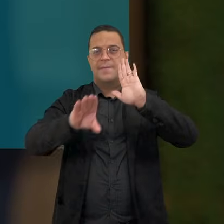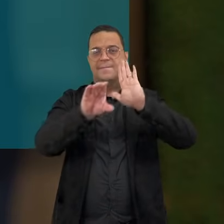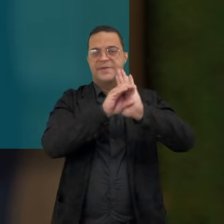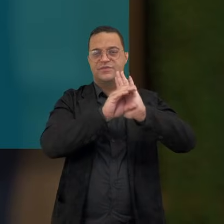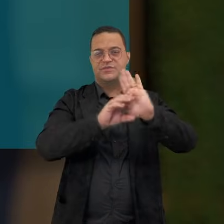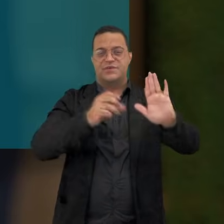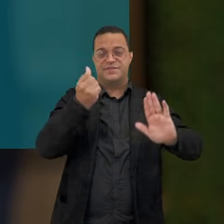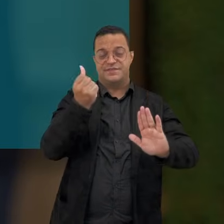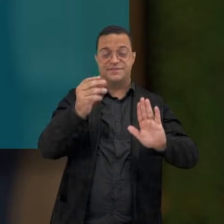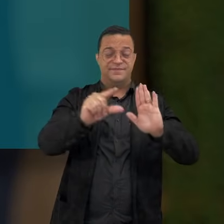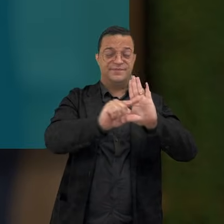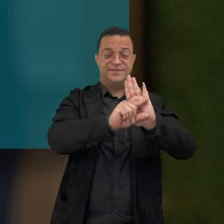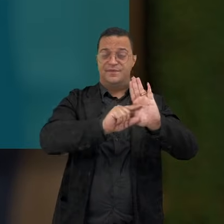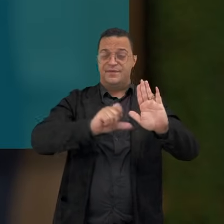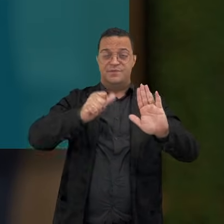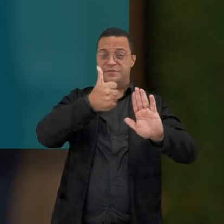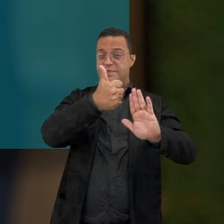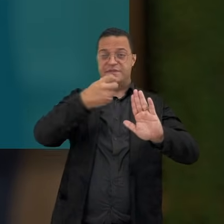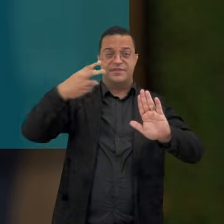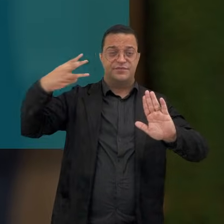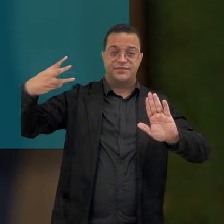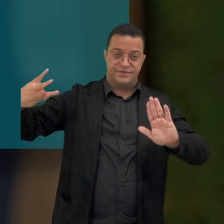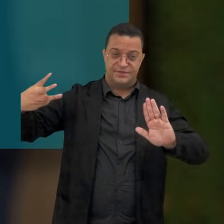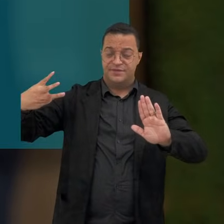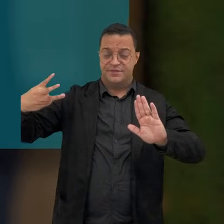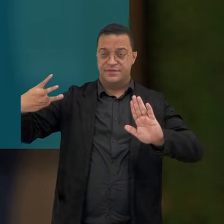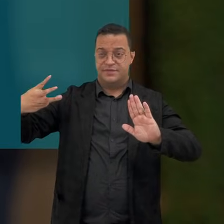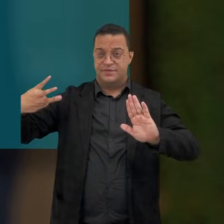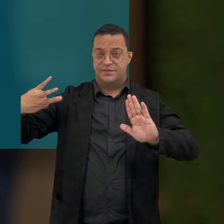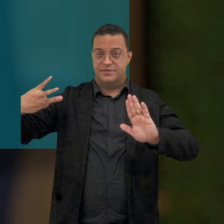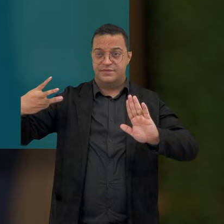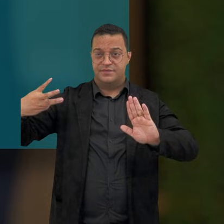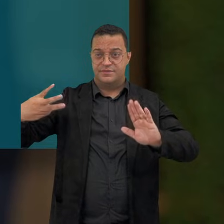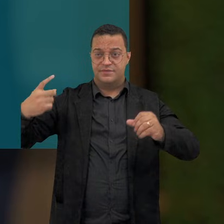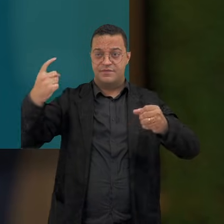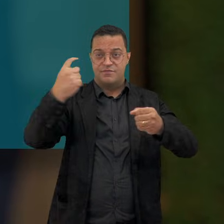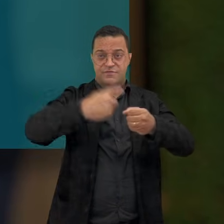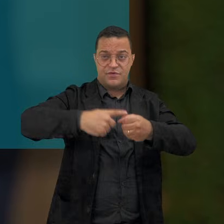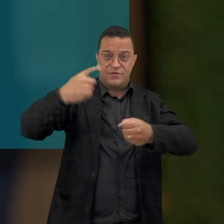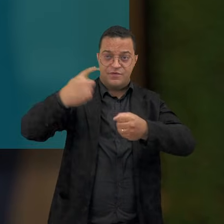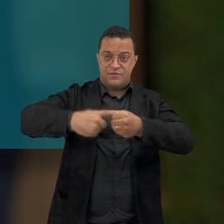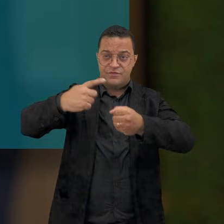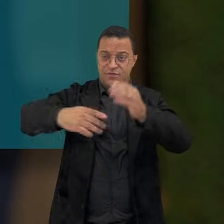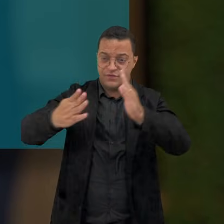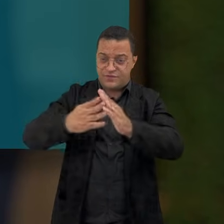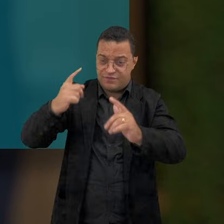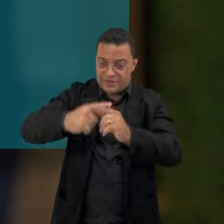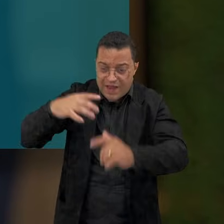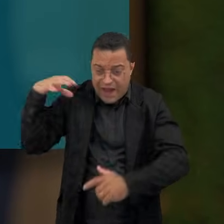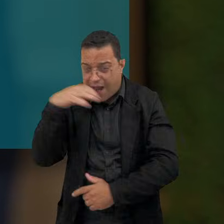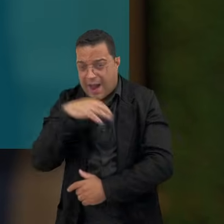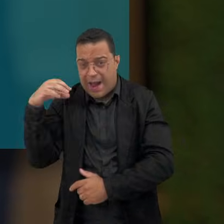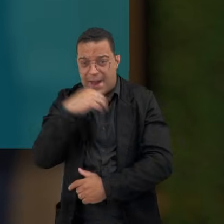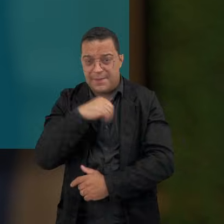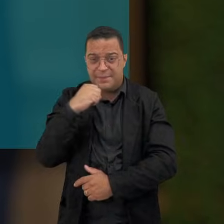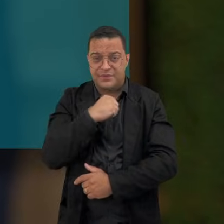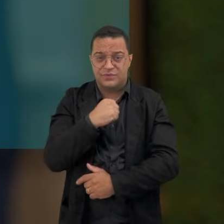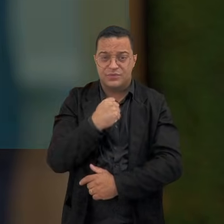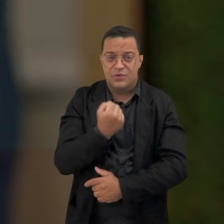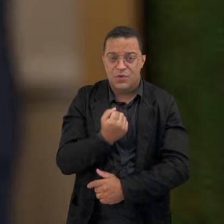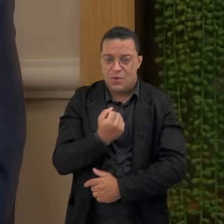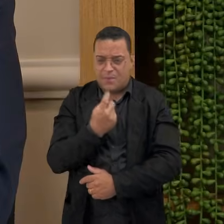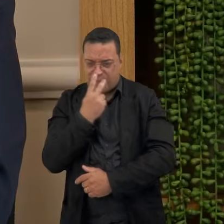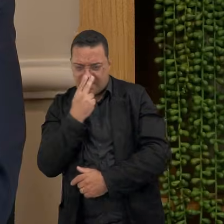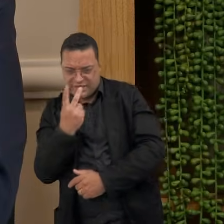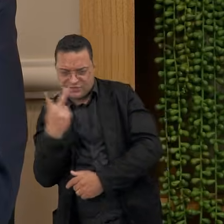Sulamita, volta, volta, para que nós te vejamos, porque olhas para a Sulamita como as fileiras de dois exércitos.